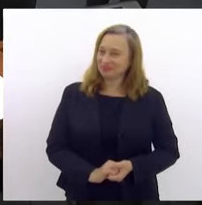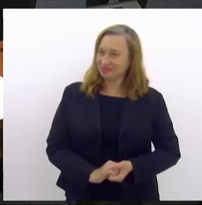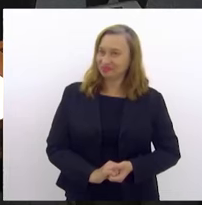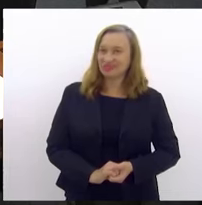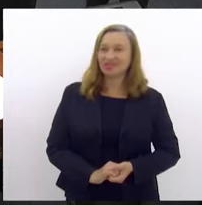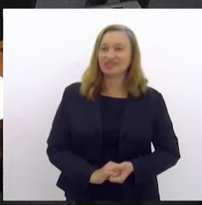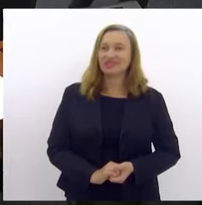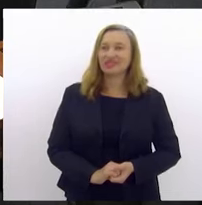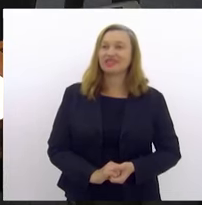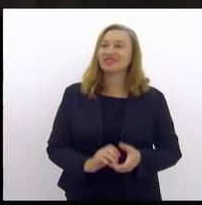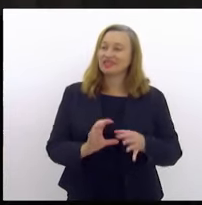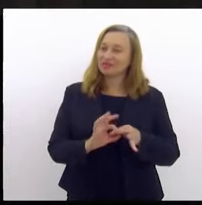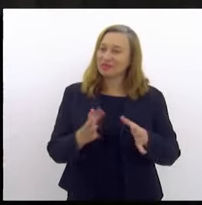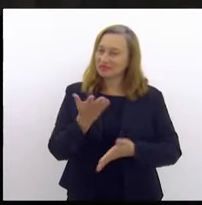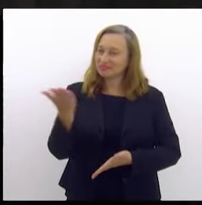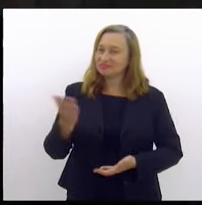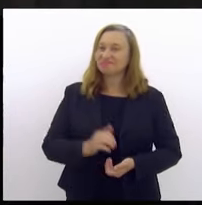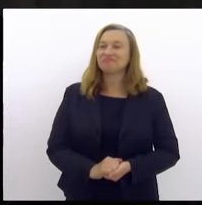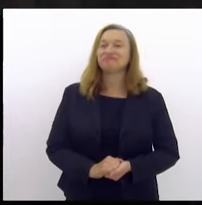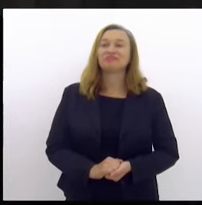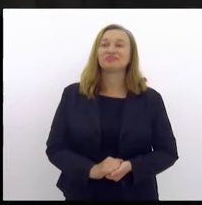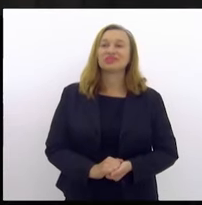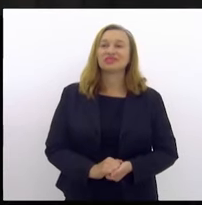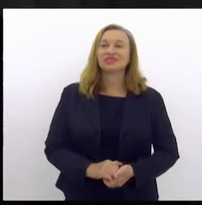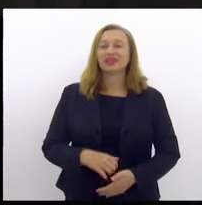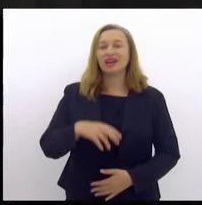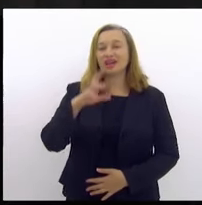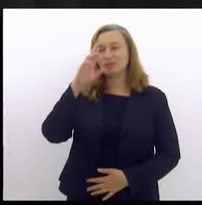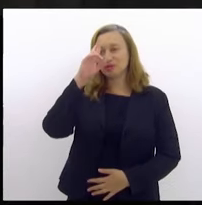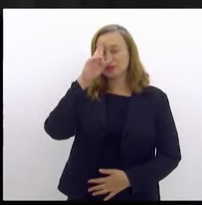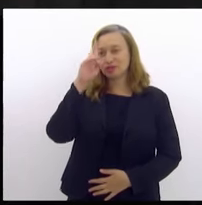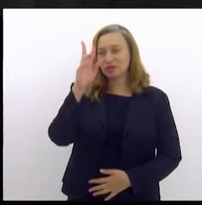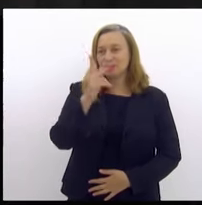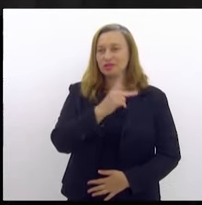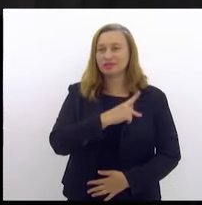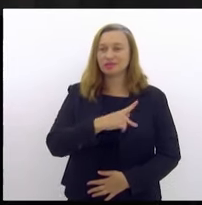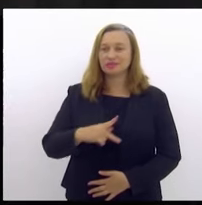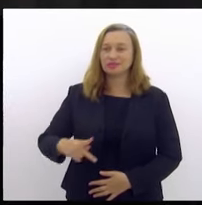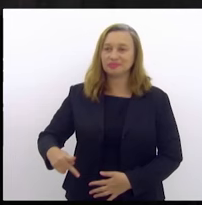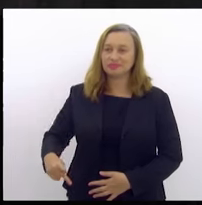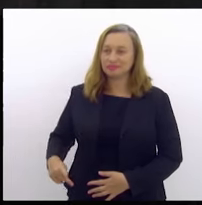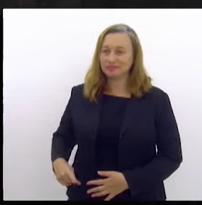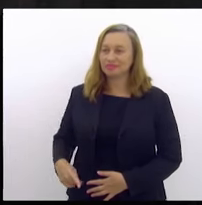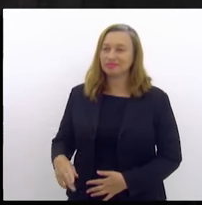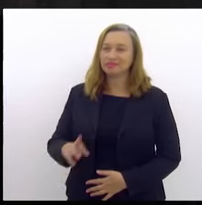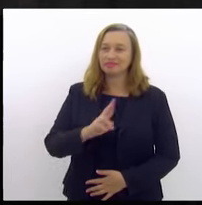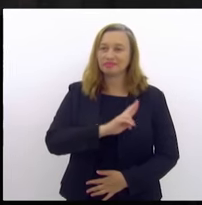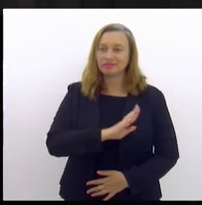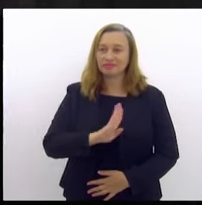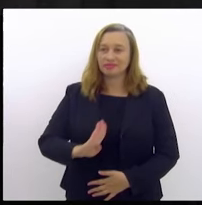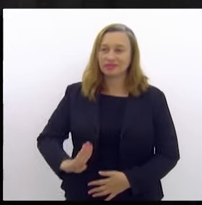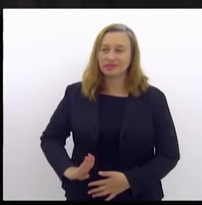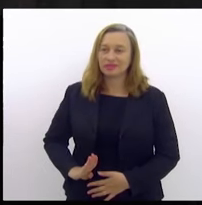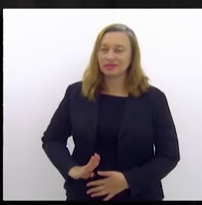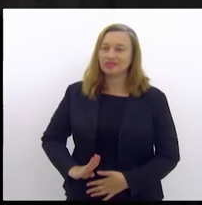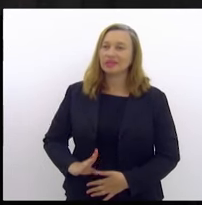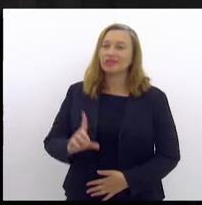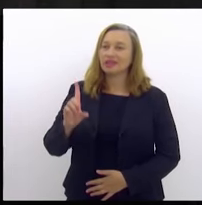Está liberado aí, Luiz. Senhores presidentes Bacelar e